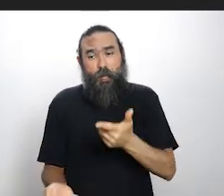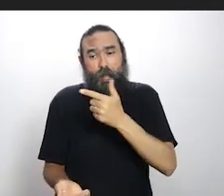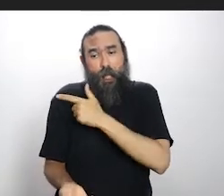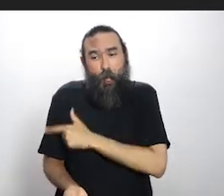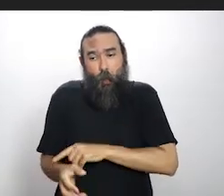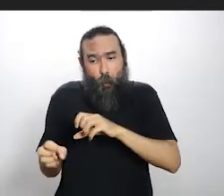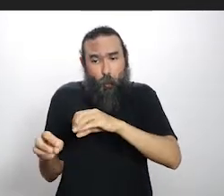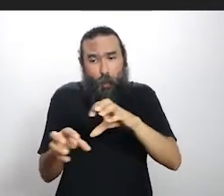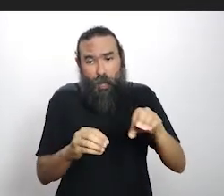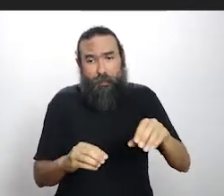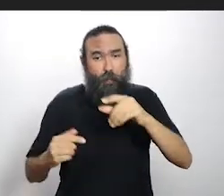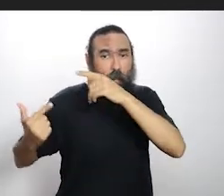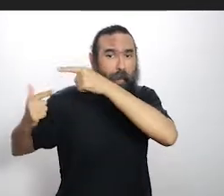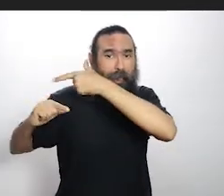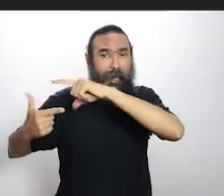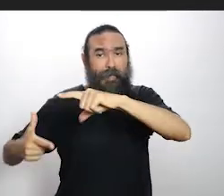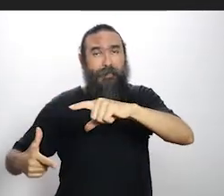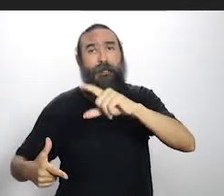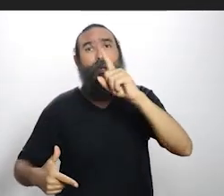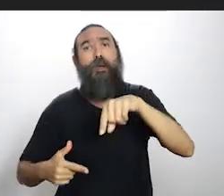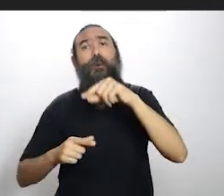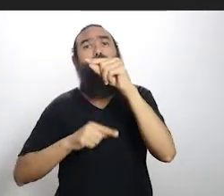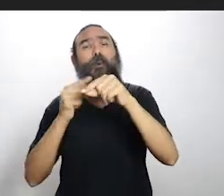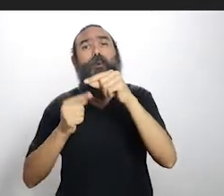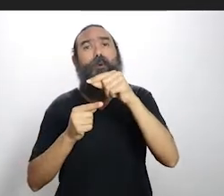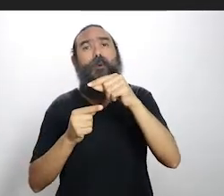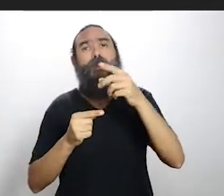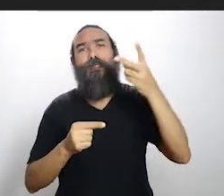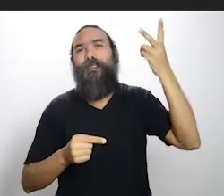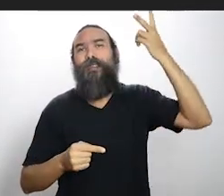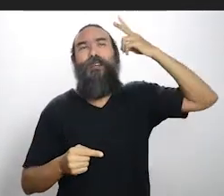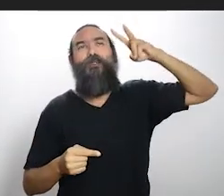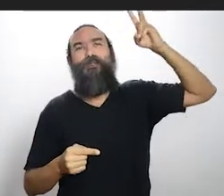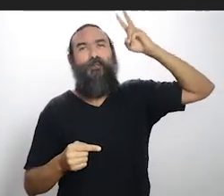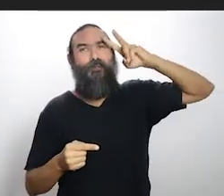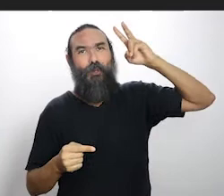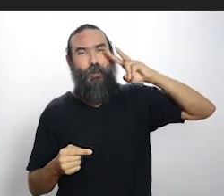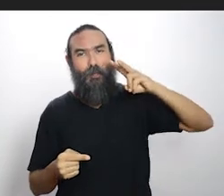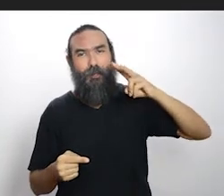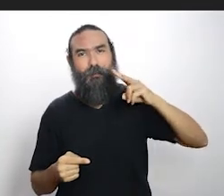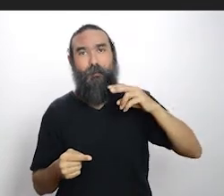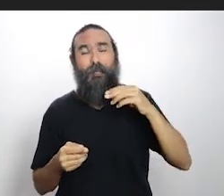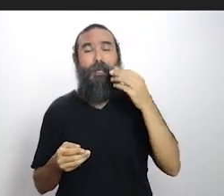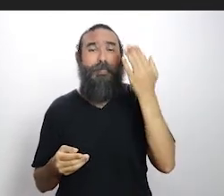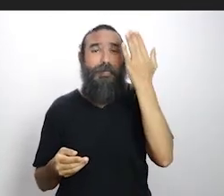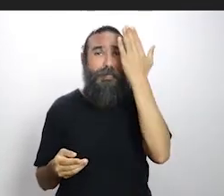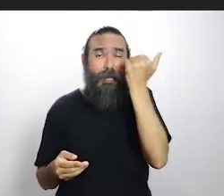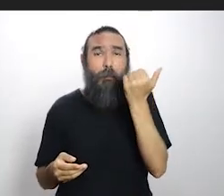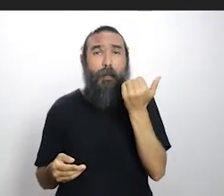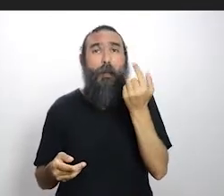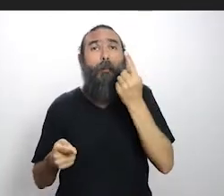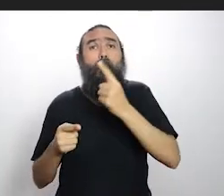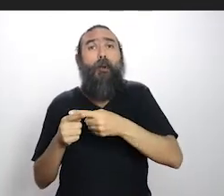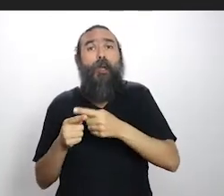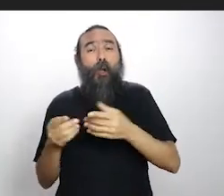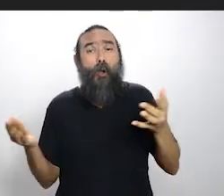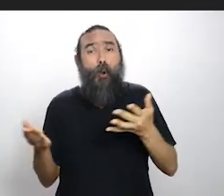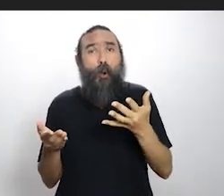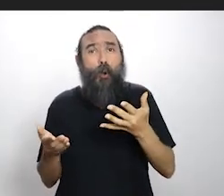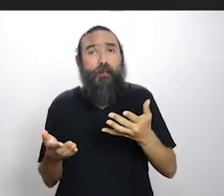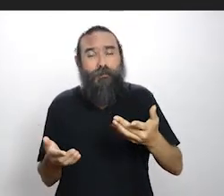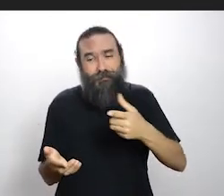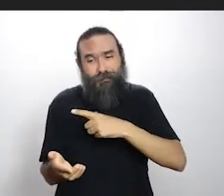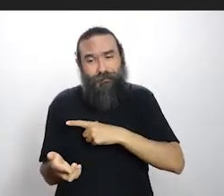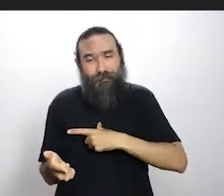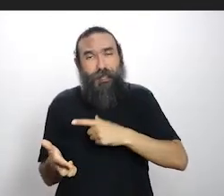gente saber o porquê estamos hoje com desafios ou potencialidades, é preciso saber desse processo histórico.